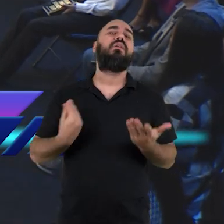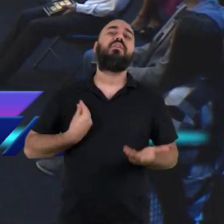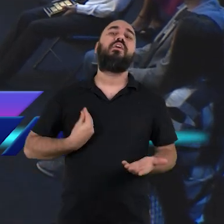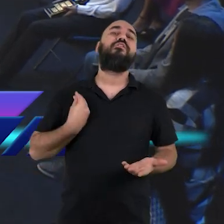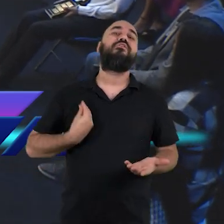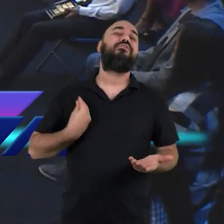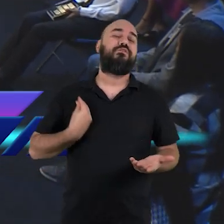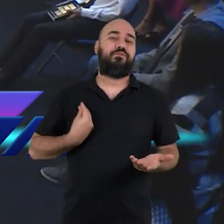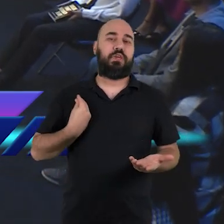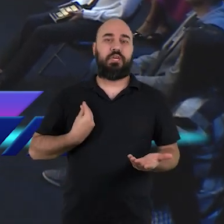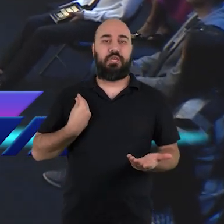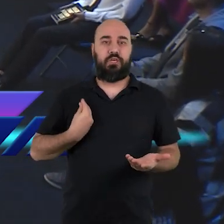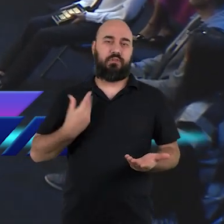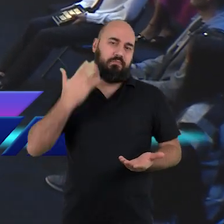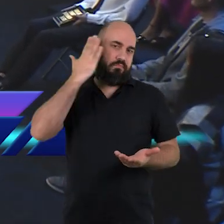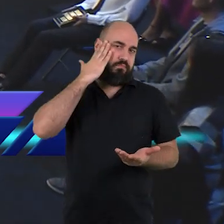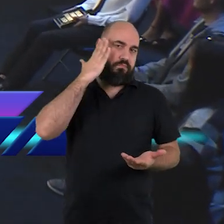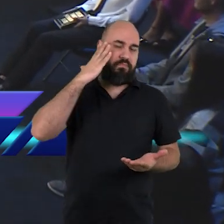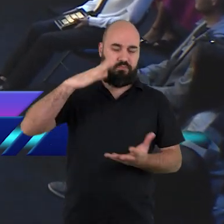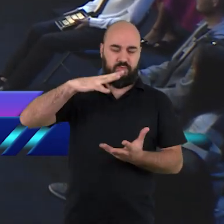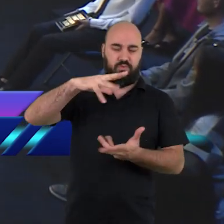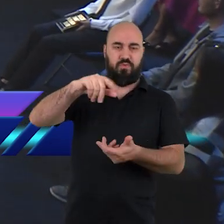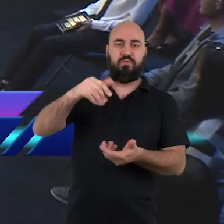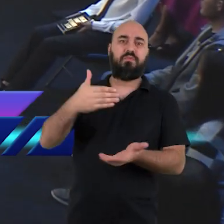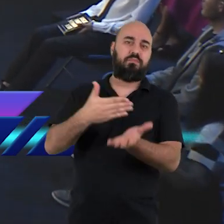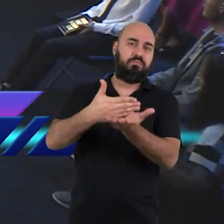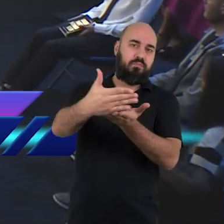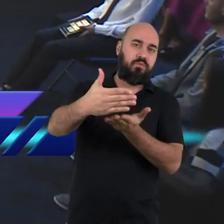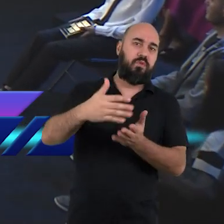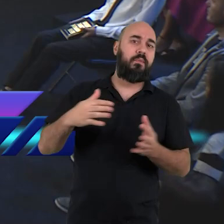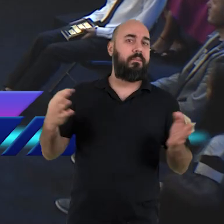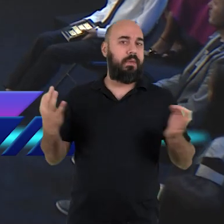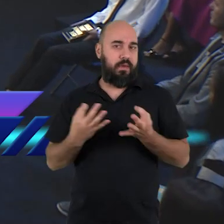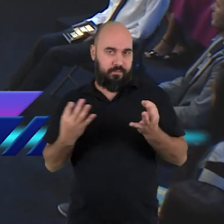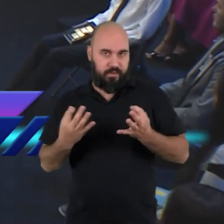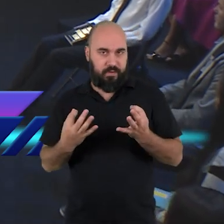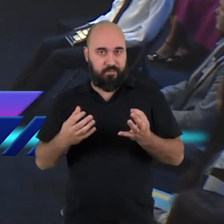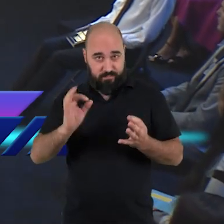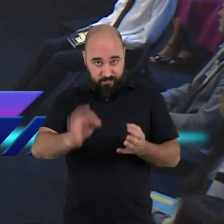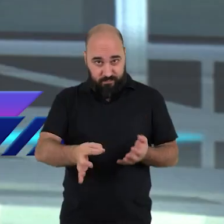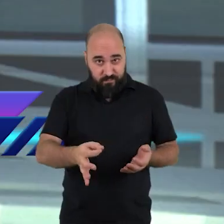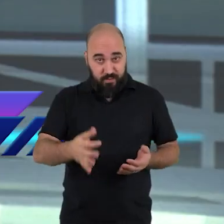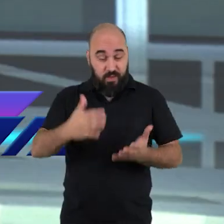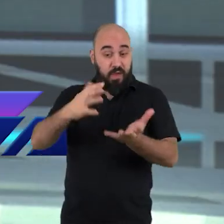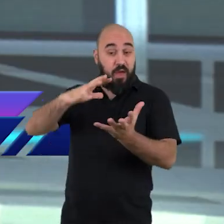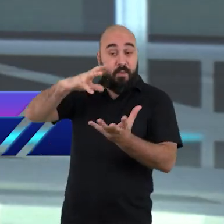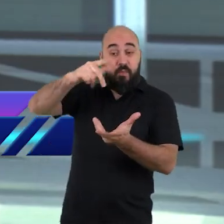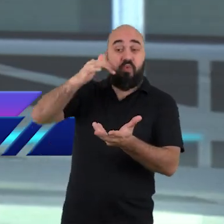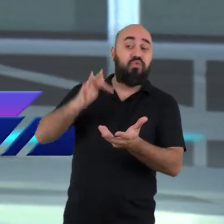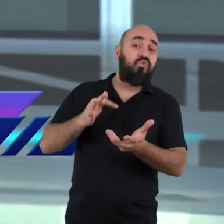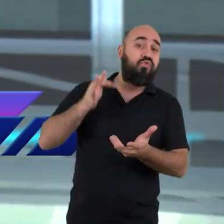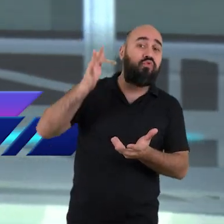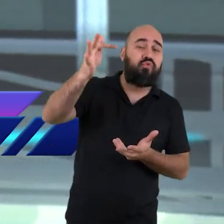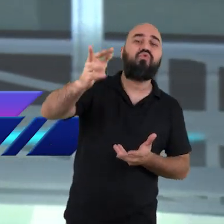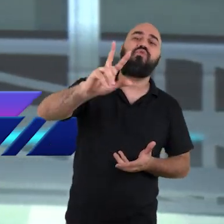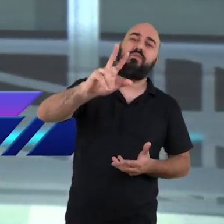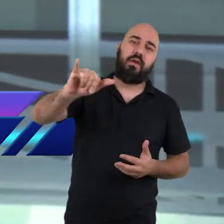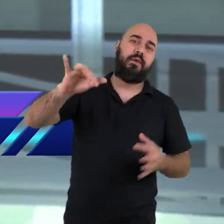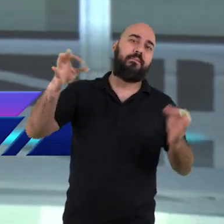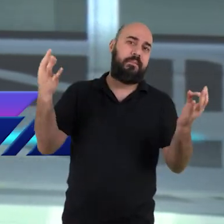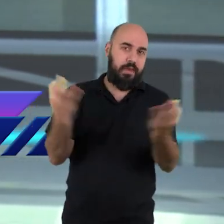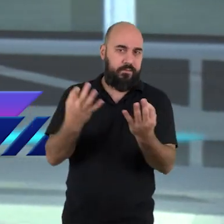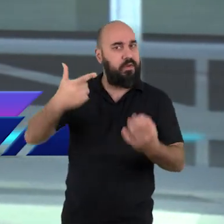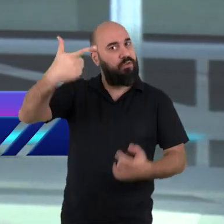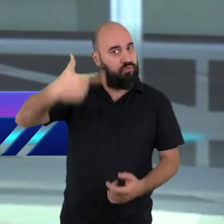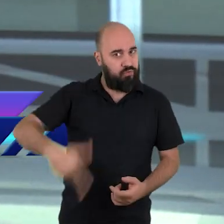o mundo começou perfeito e terminará perfeito. É por isso que o livro do Apocalipse